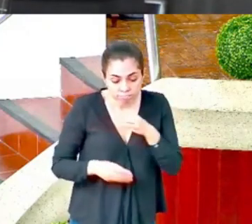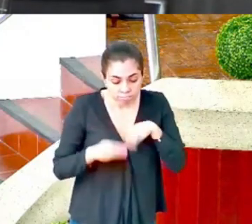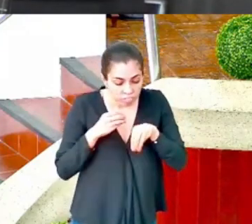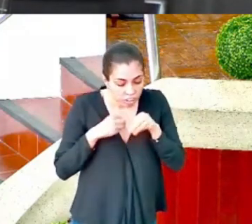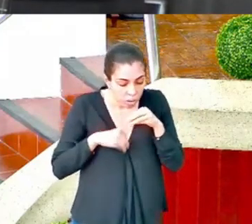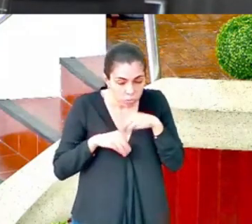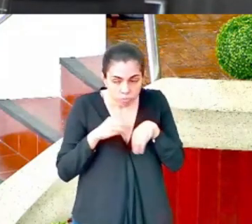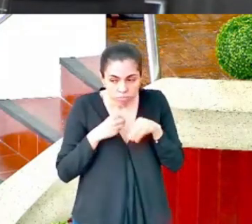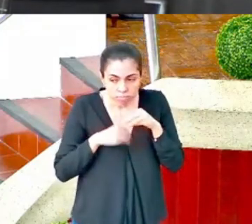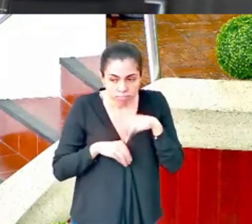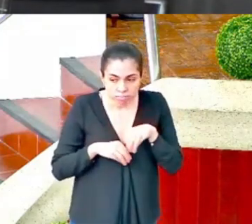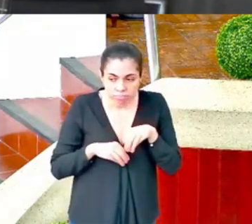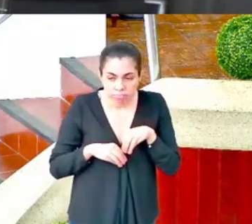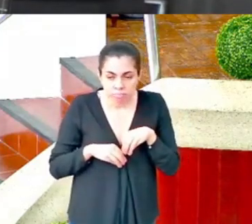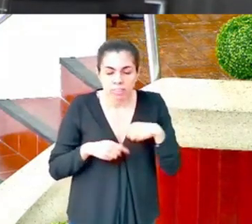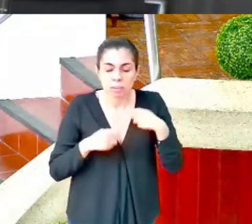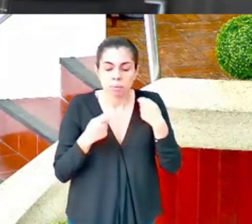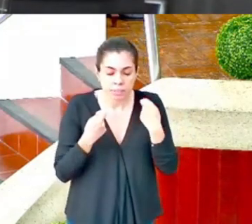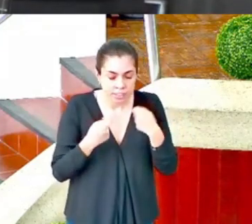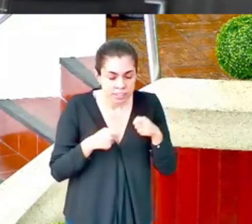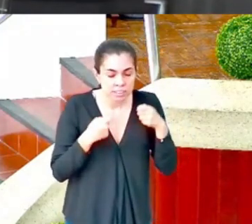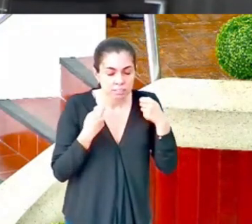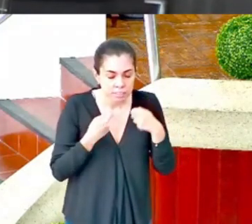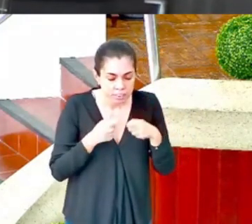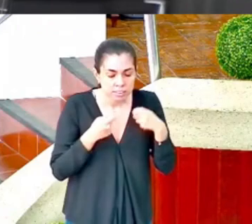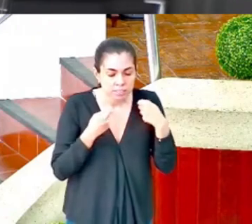dizendo. Onde a palavra nos encontra?